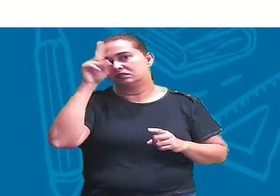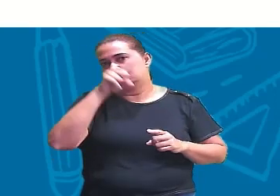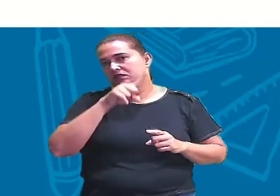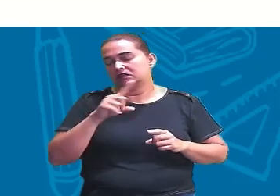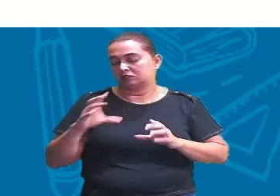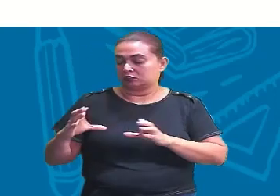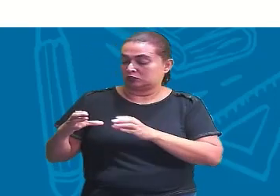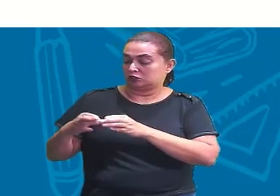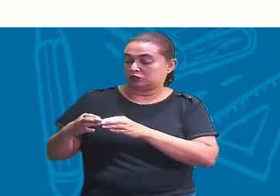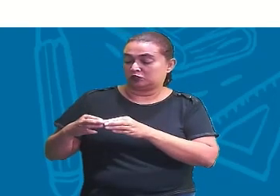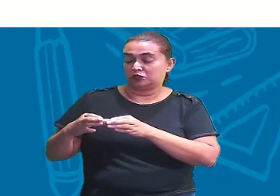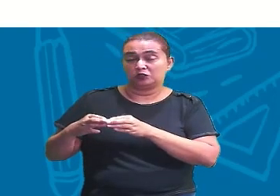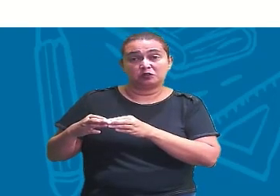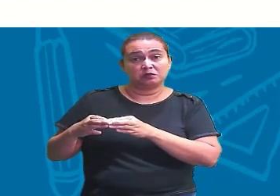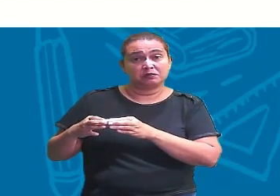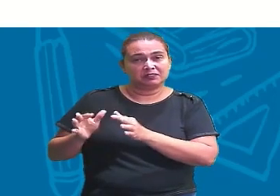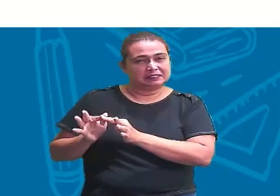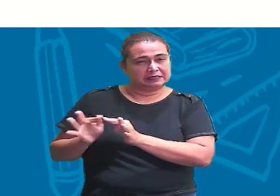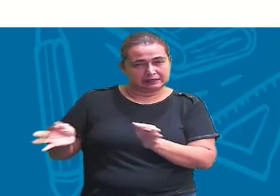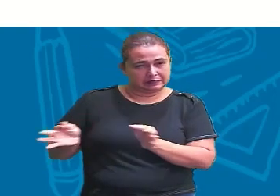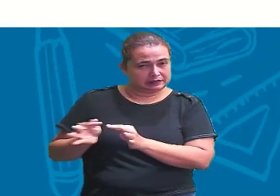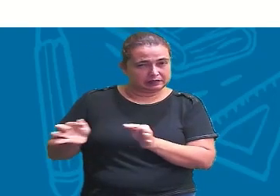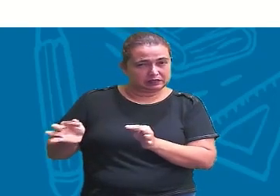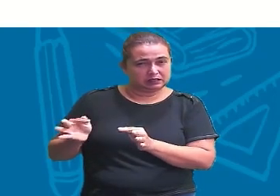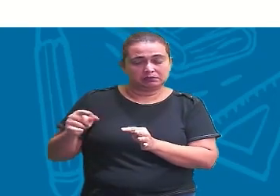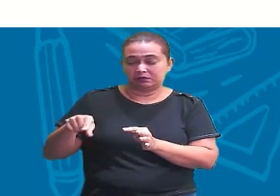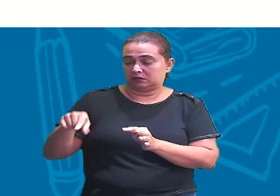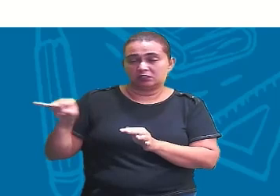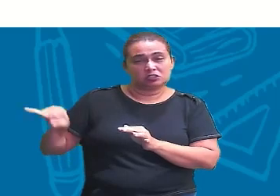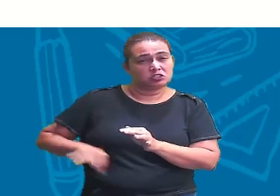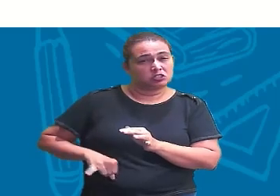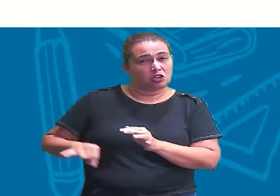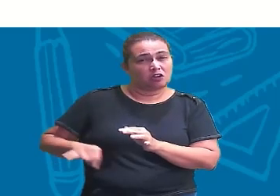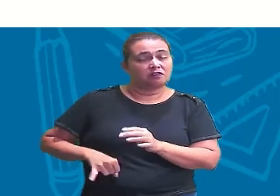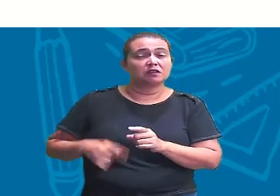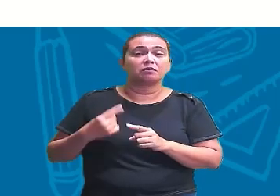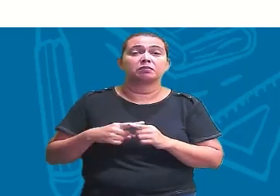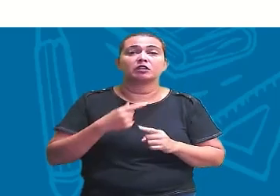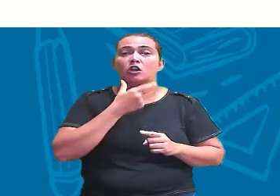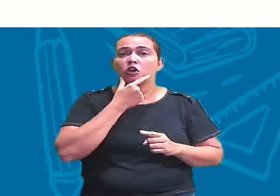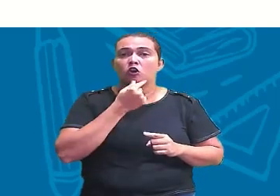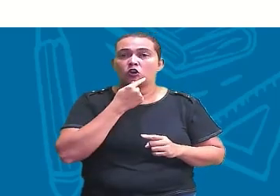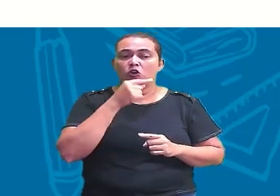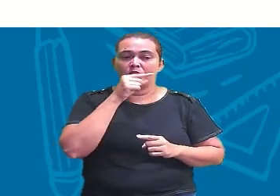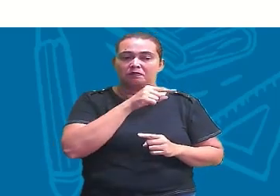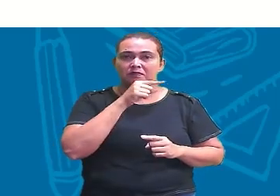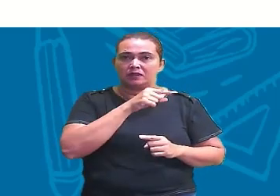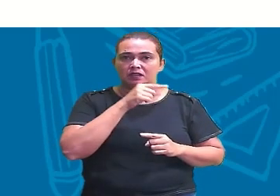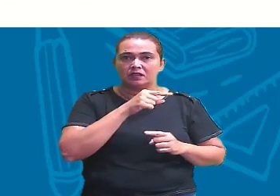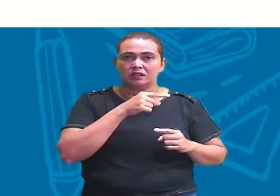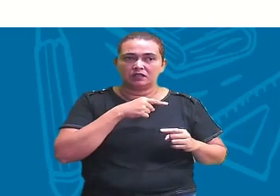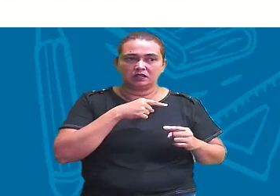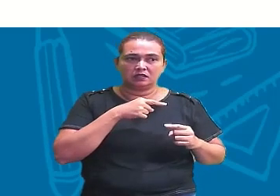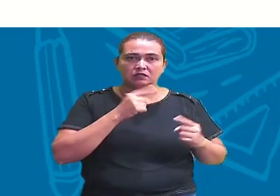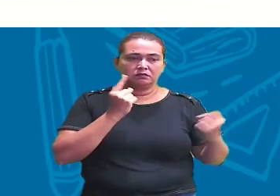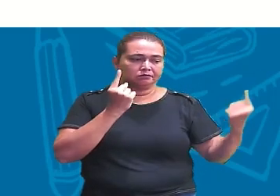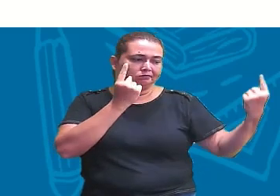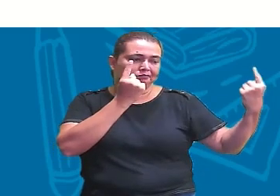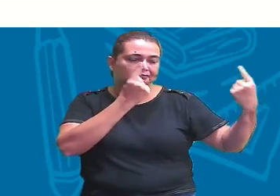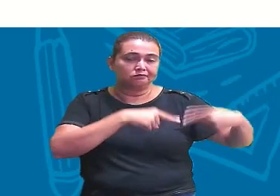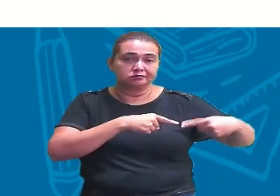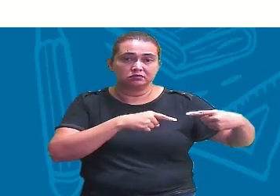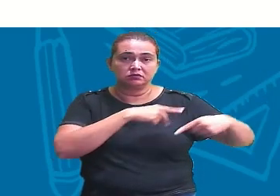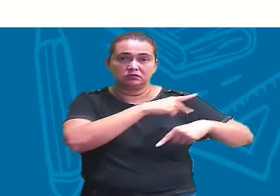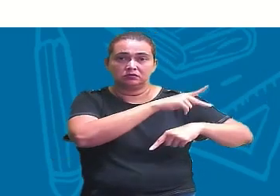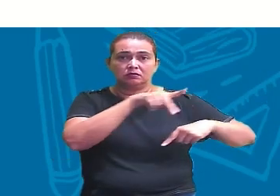a classe mais baixa. Por quê? Ele entra numa grande guerra, por exemplo, numa guerra contra a Inglaterra, chamada Guerra